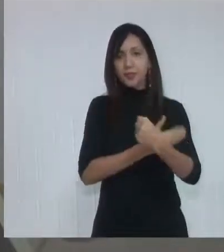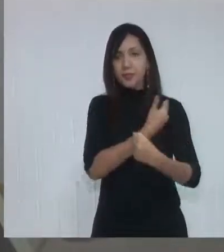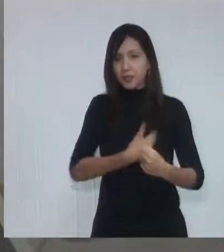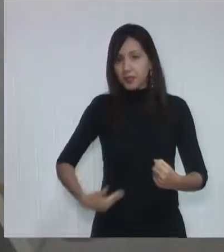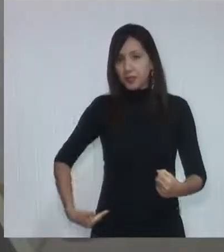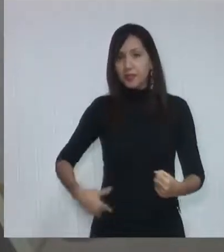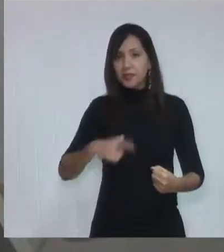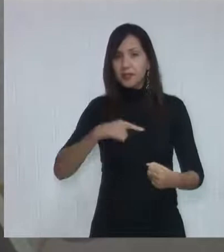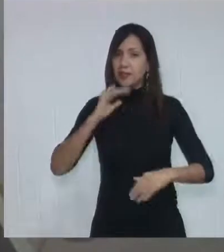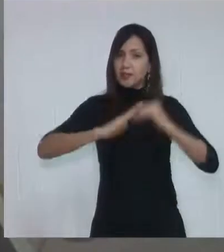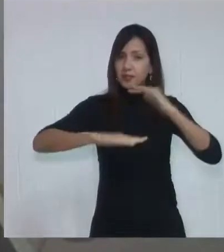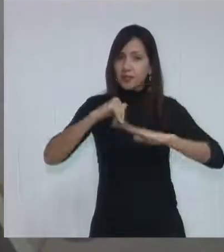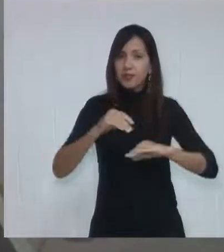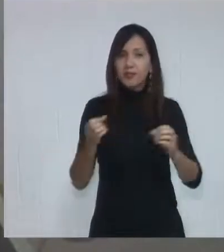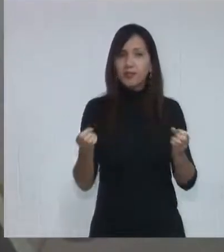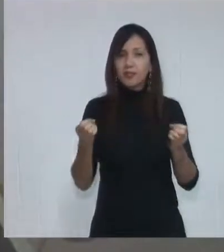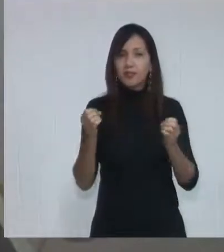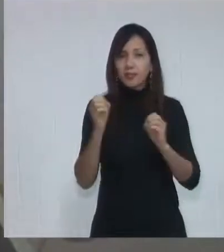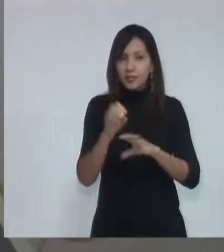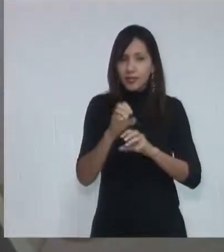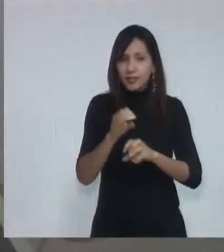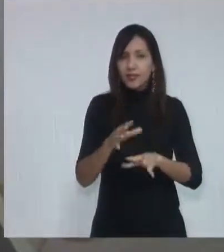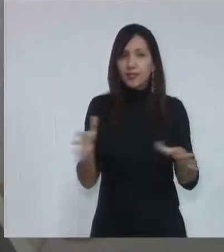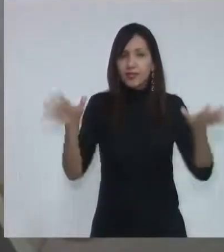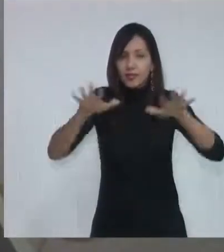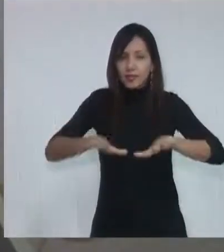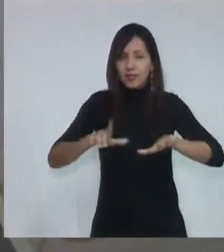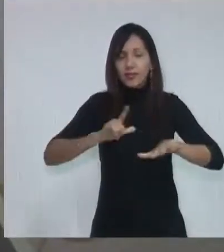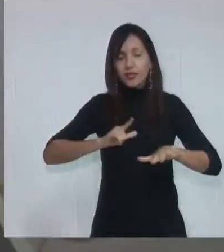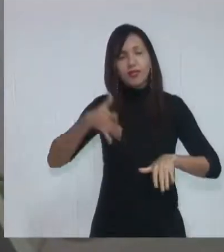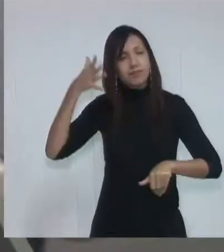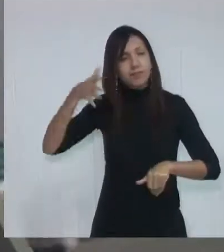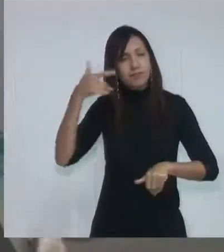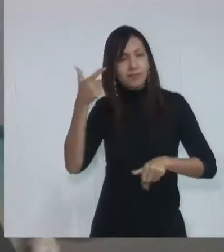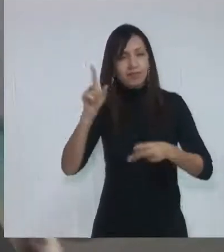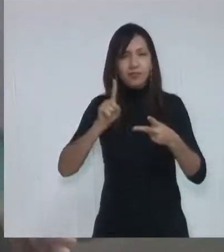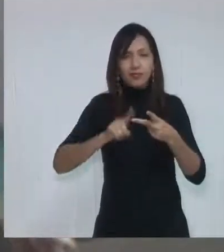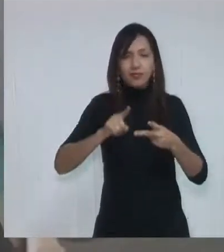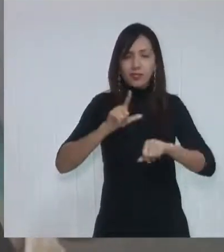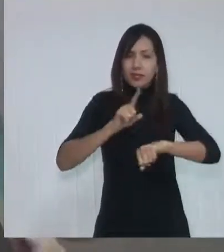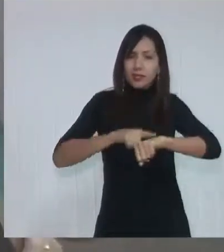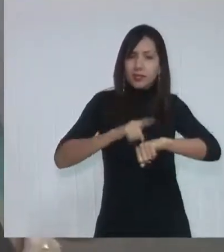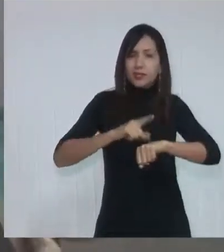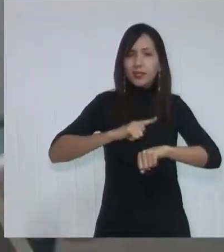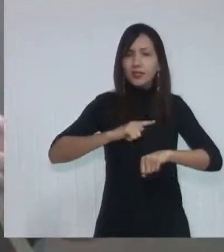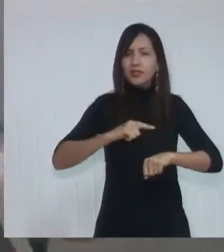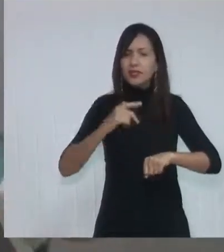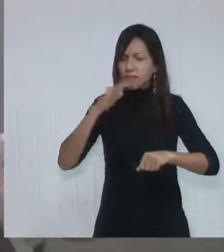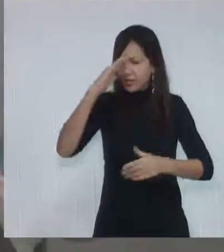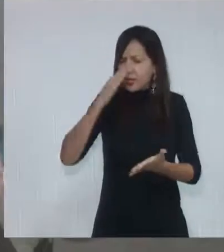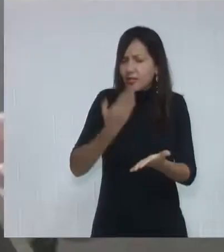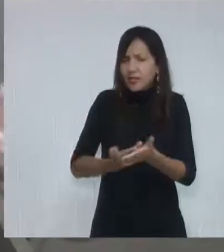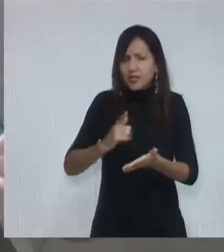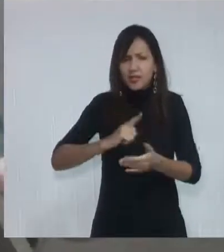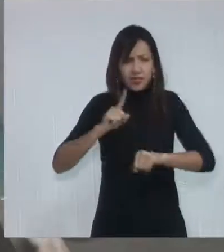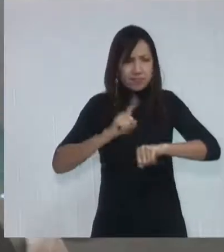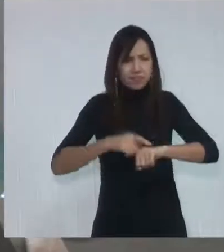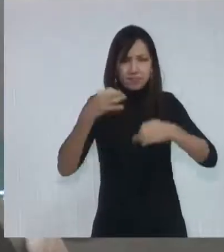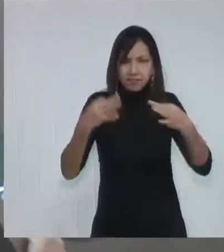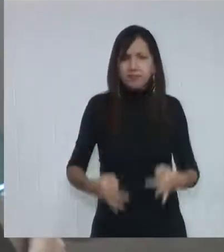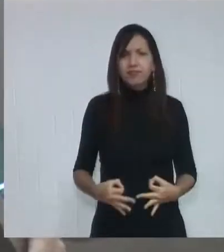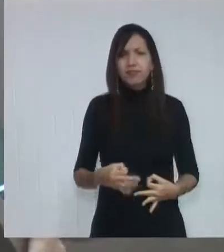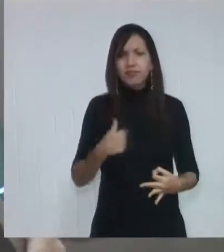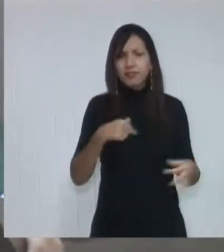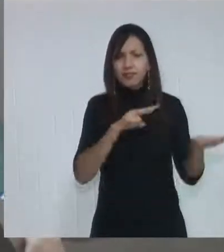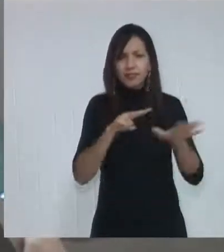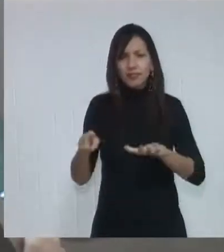inclusivas. Então aqui continua, eu vou usar o meu tempo na fala livre, mas eu acredito que essa movimentação é justa, e aí nessa semana eu